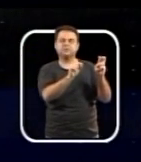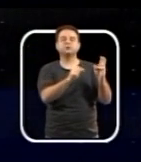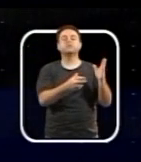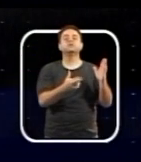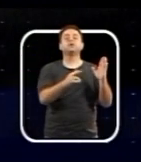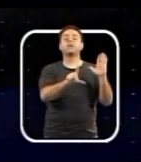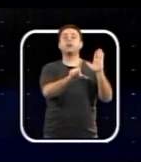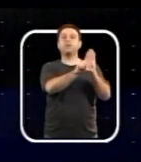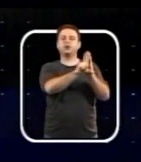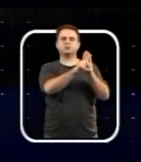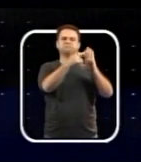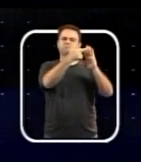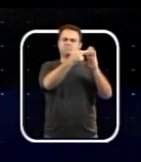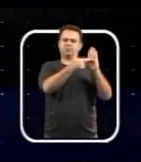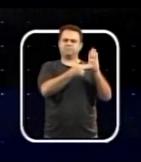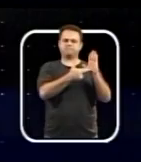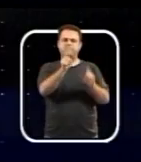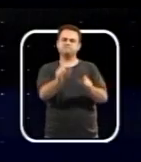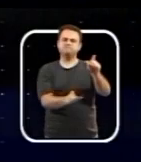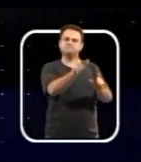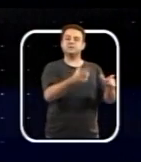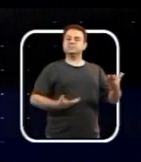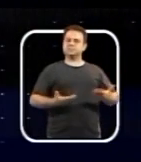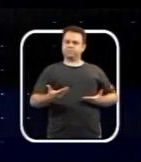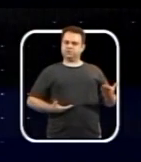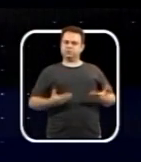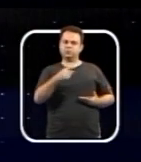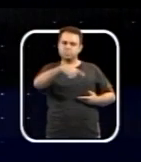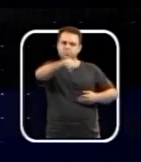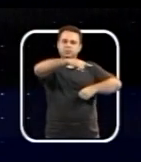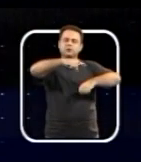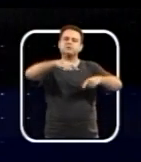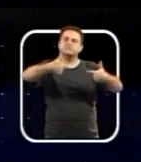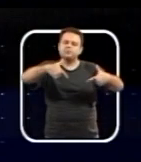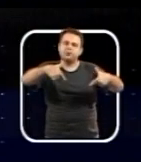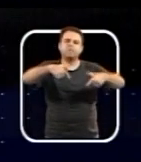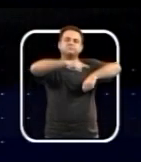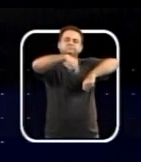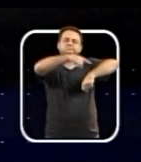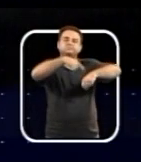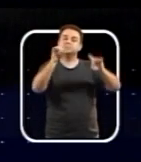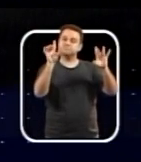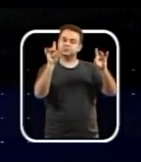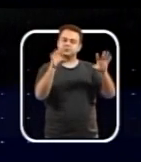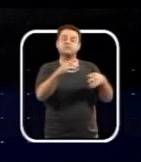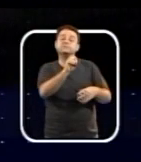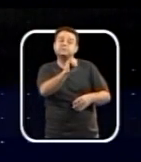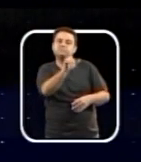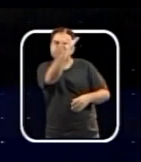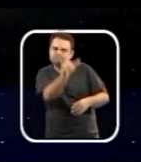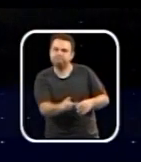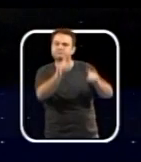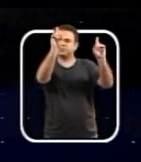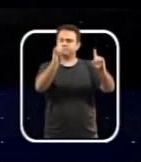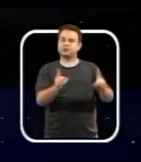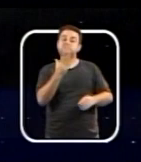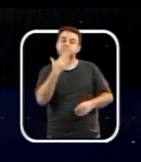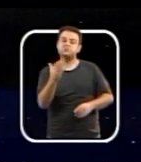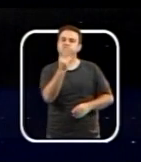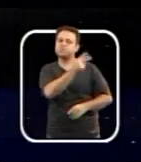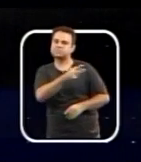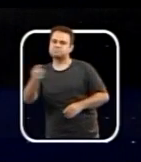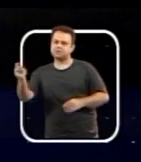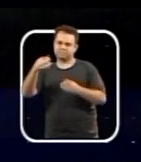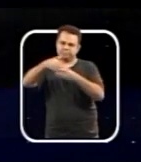o Estatuto dos Servidores Públicos para estabelecer horário especial aos servidores com deficiência, teve pedido de vista por 2